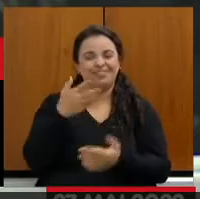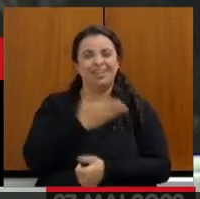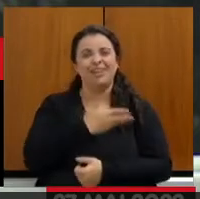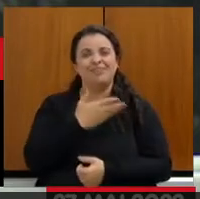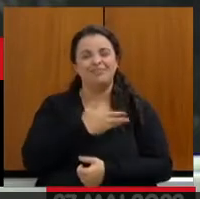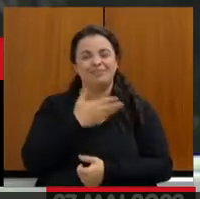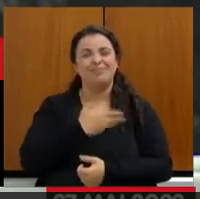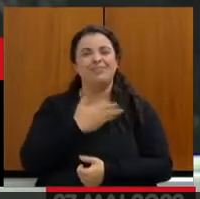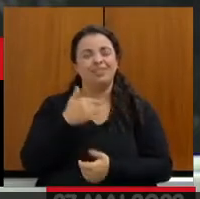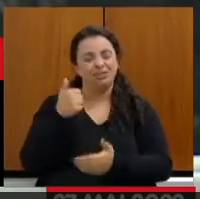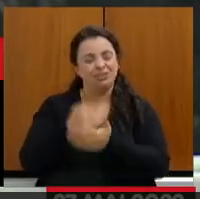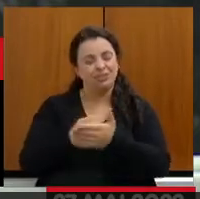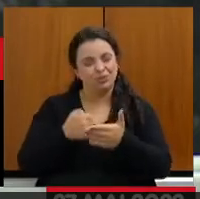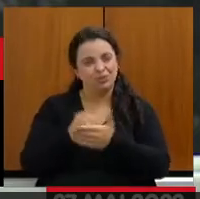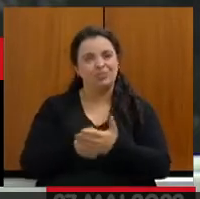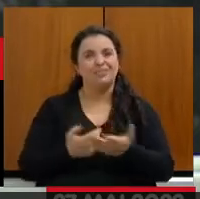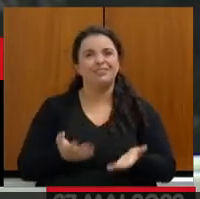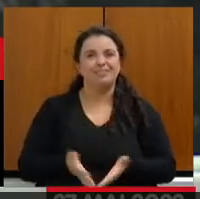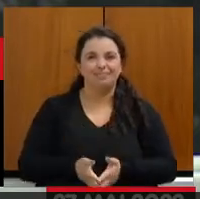a nossa homenageada